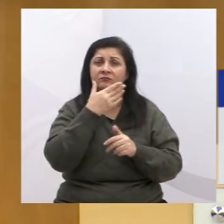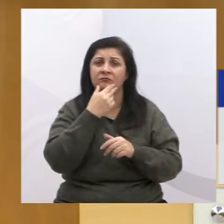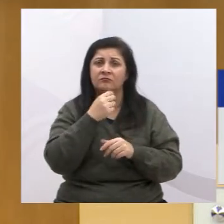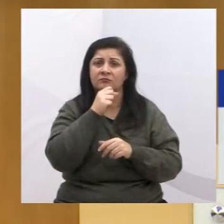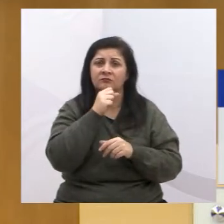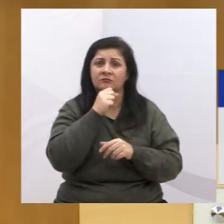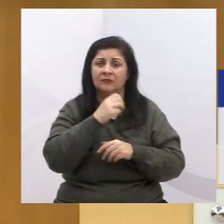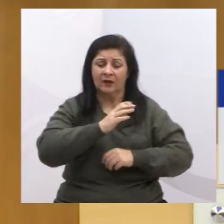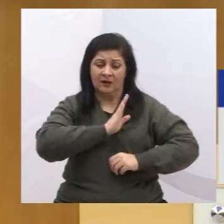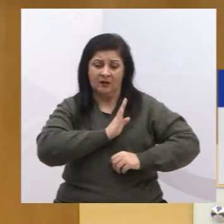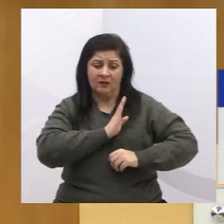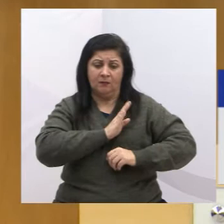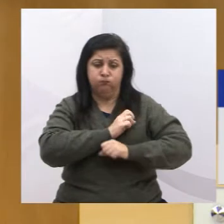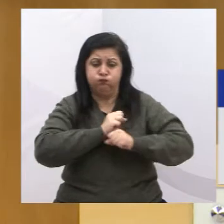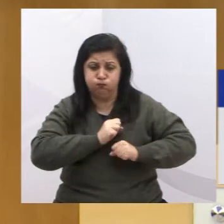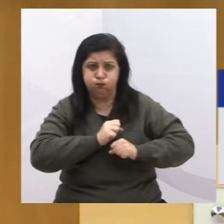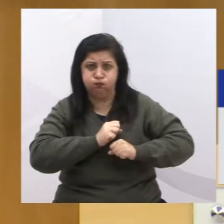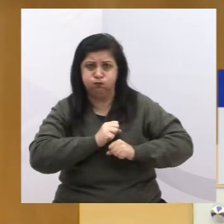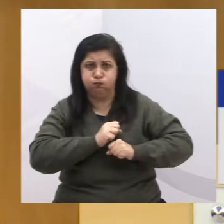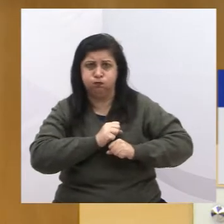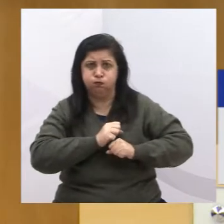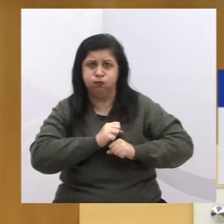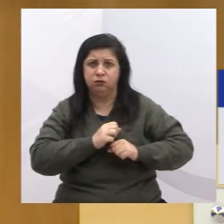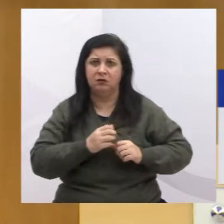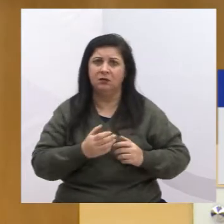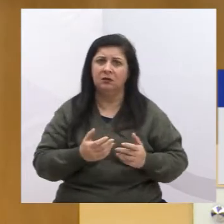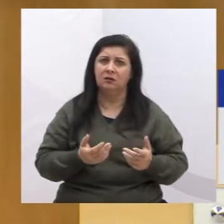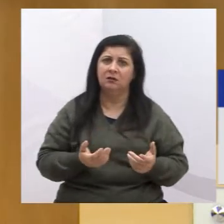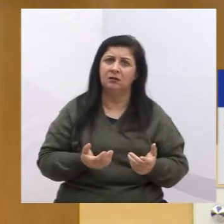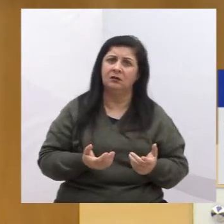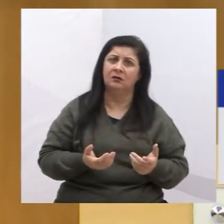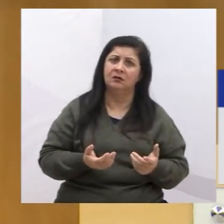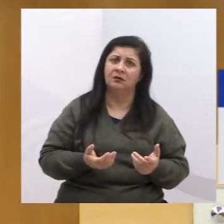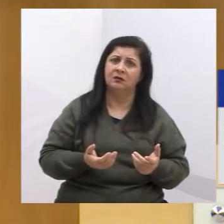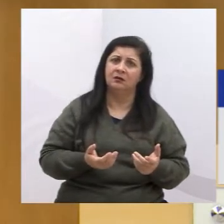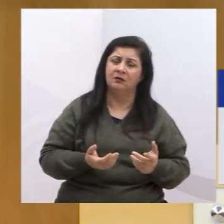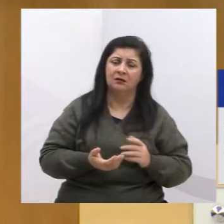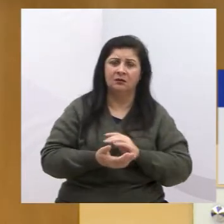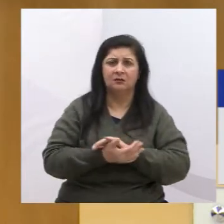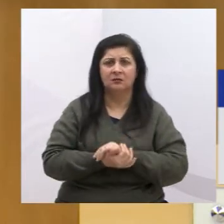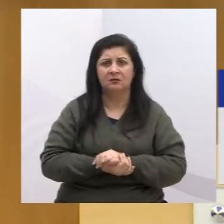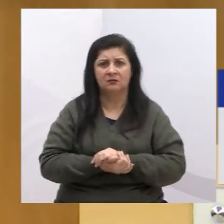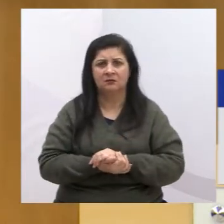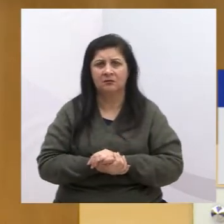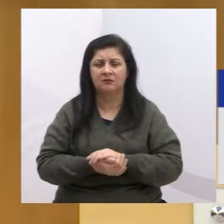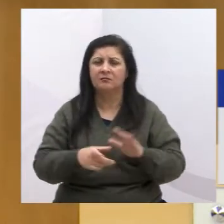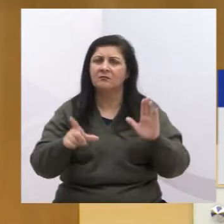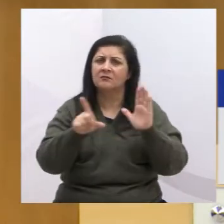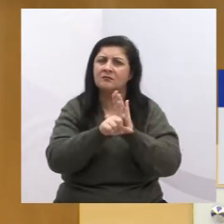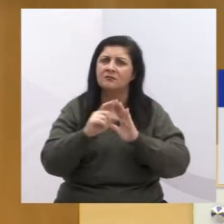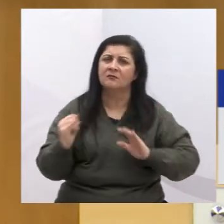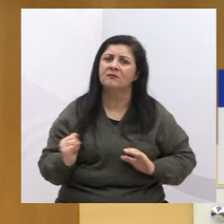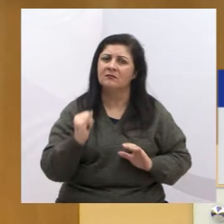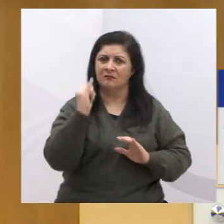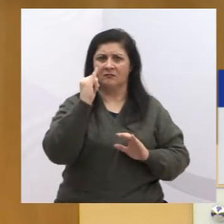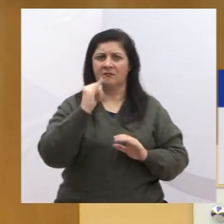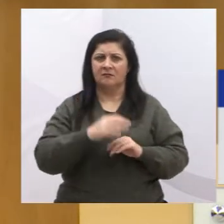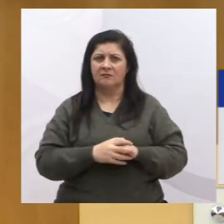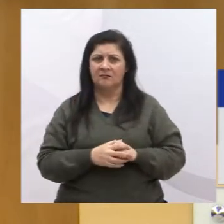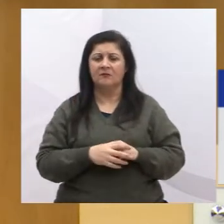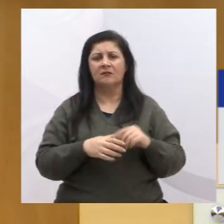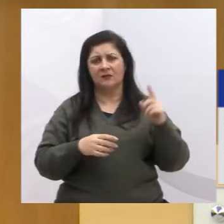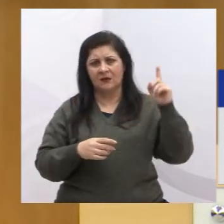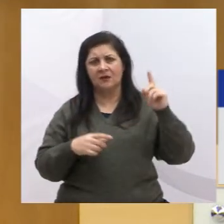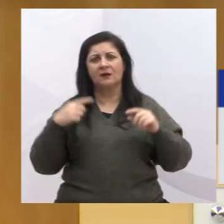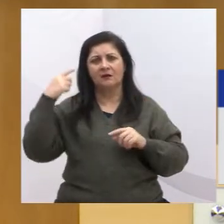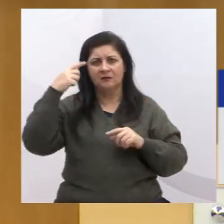de infarto. Né? Então, peraí, a lei é importante, eu sou advogado,